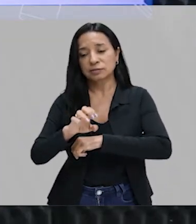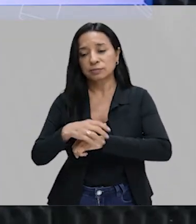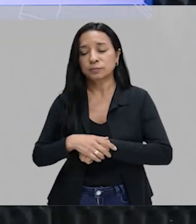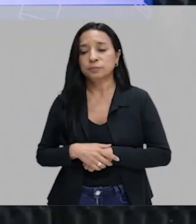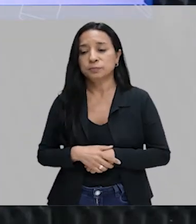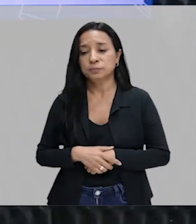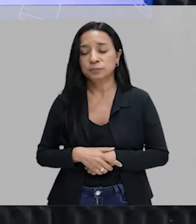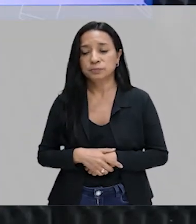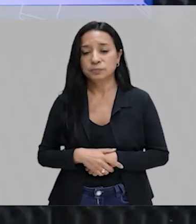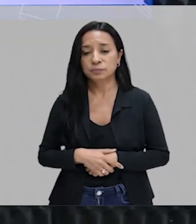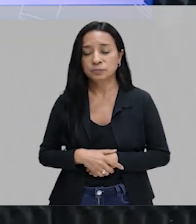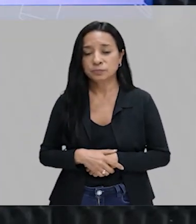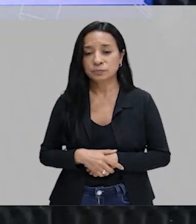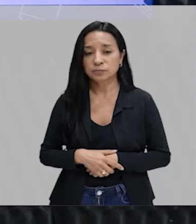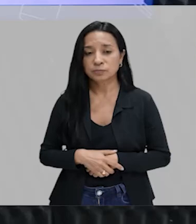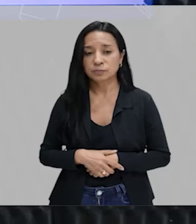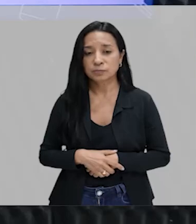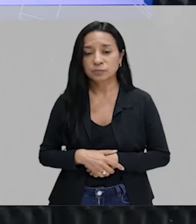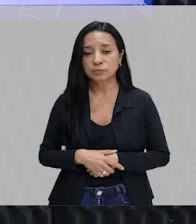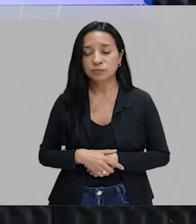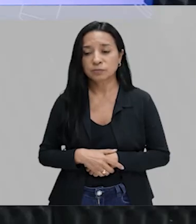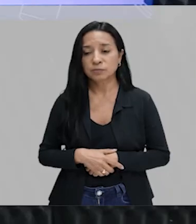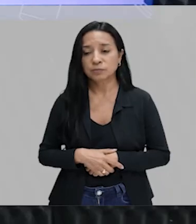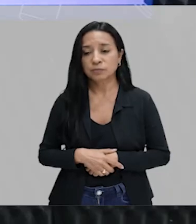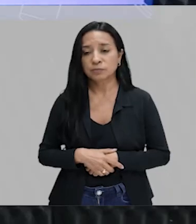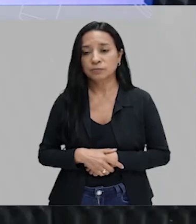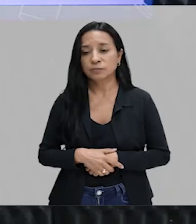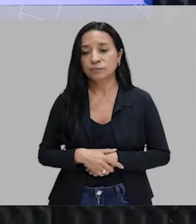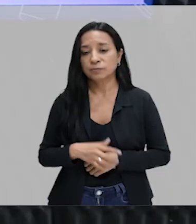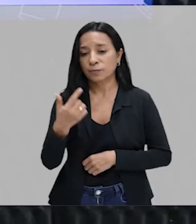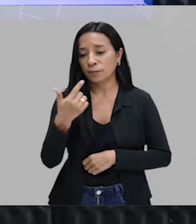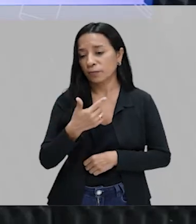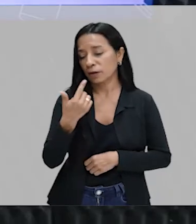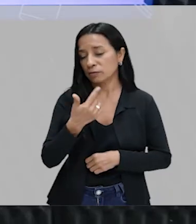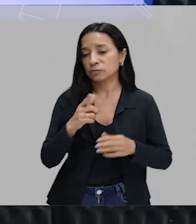está errado. Ok? Vamos aqui para a nossa segunda questão.